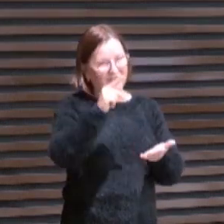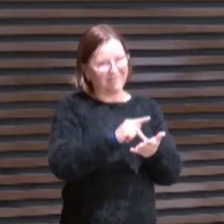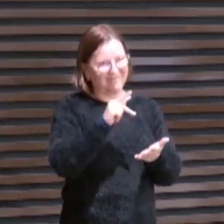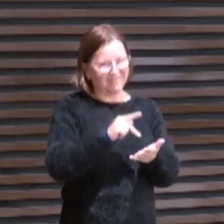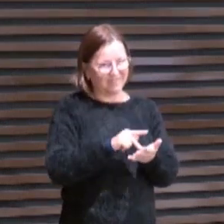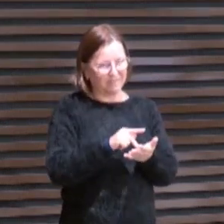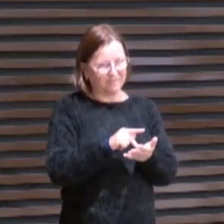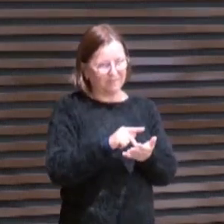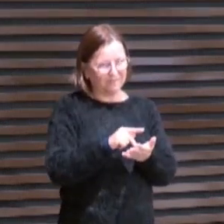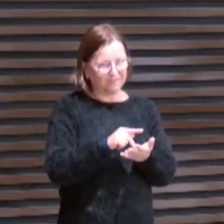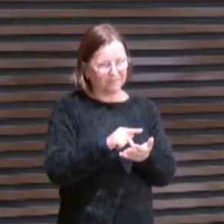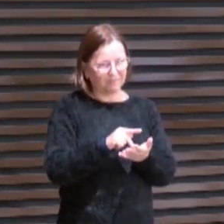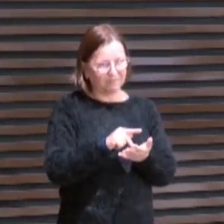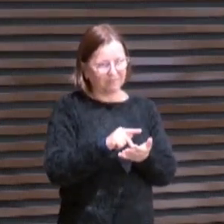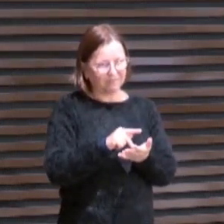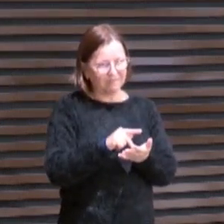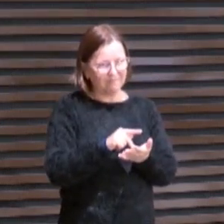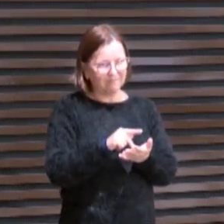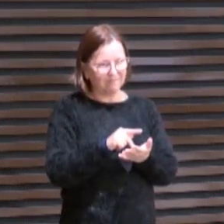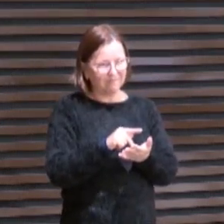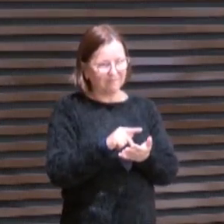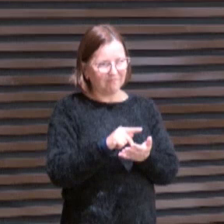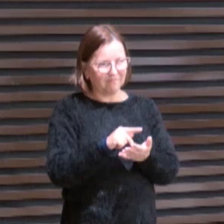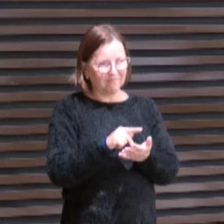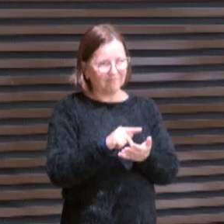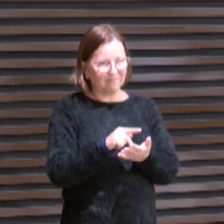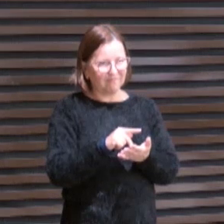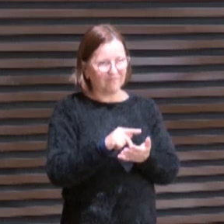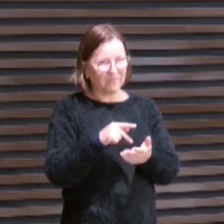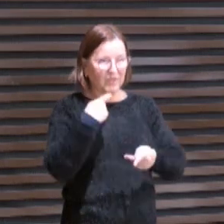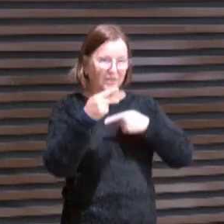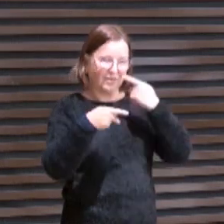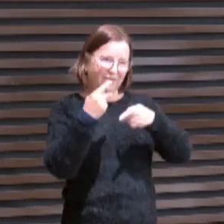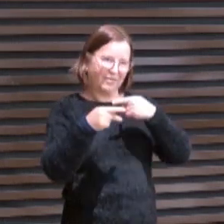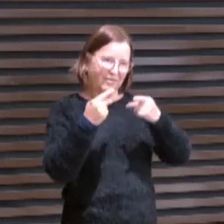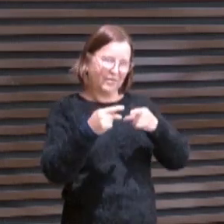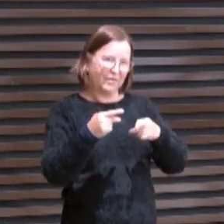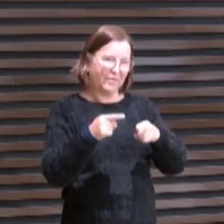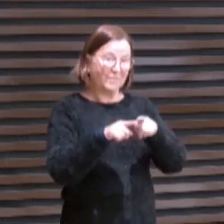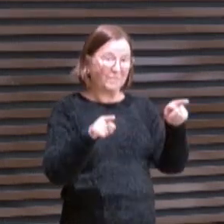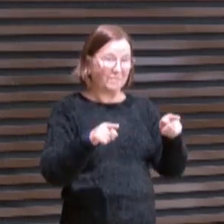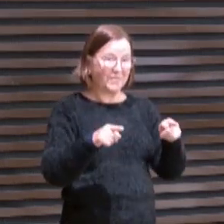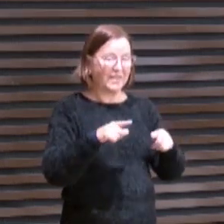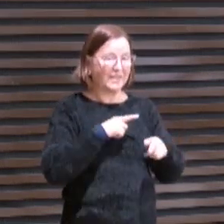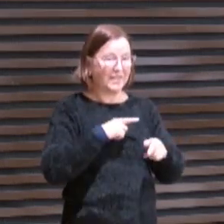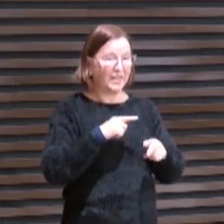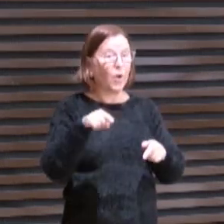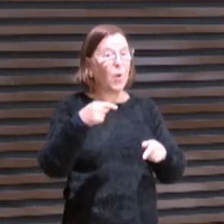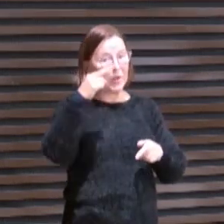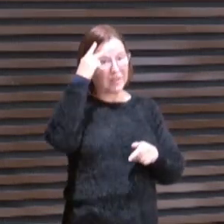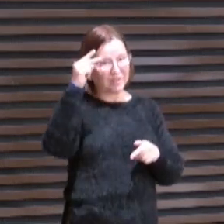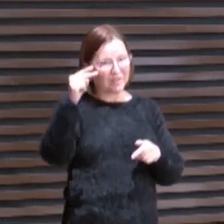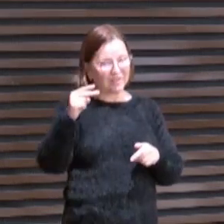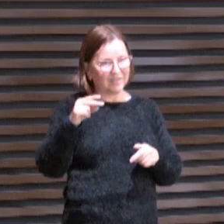verdadeira e por séculos se contou. Pero existe outra história que